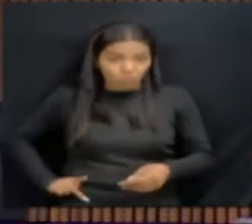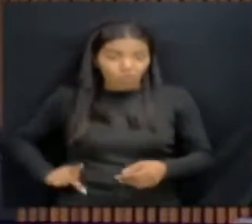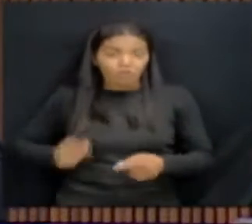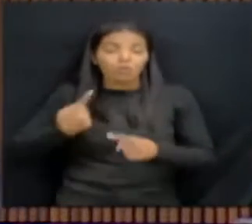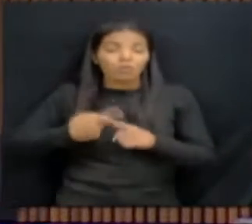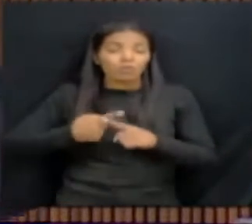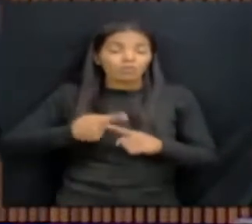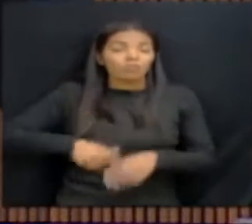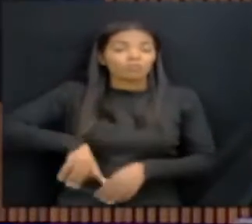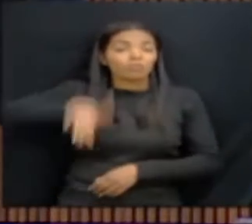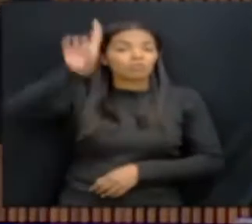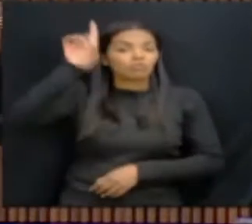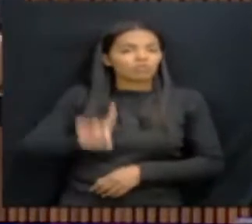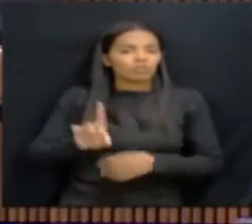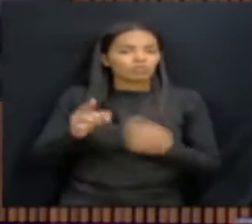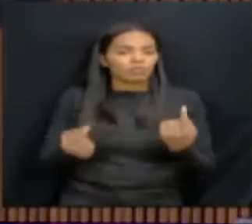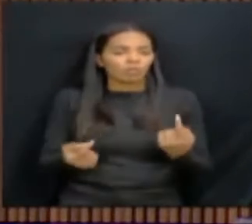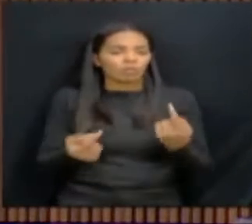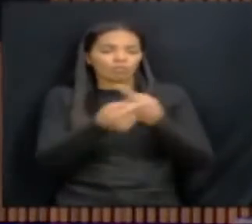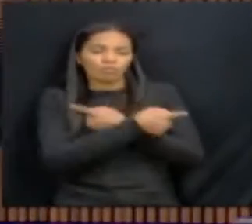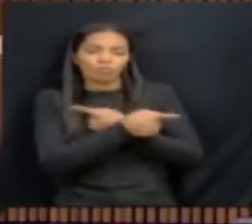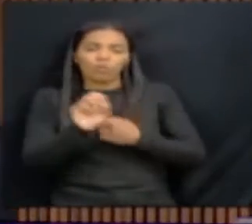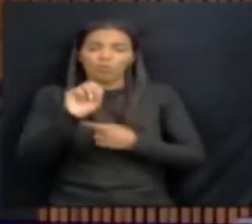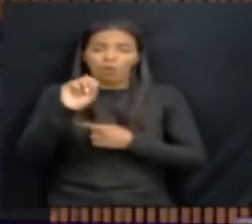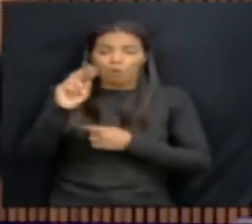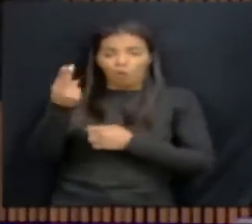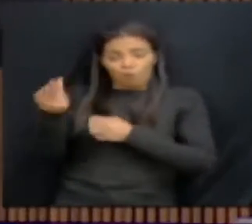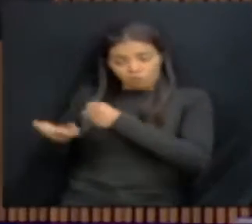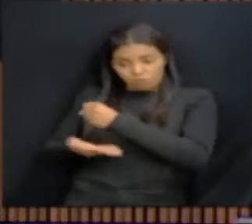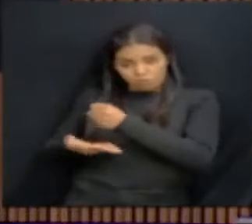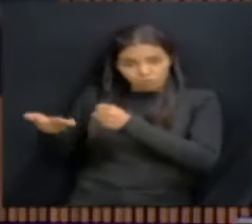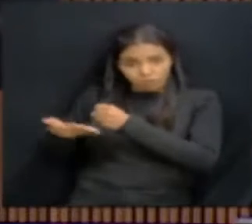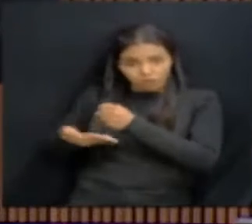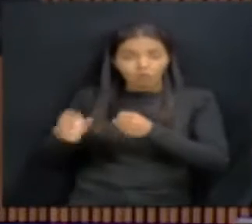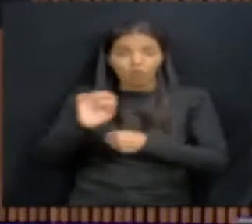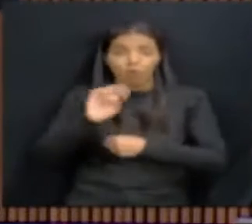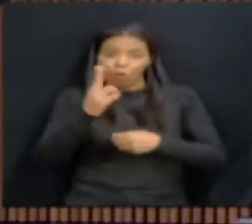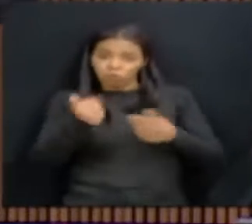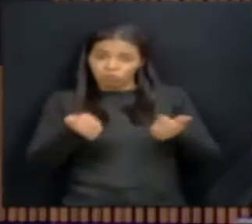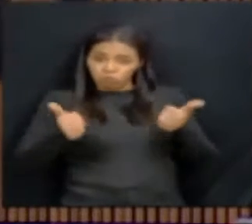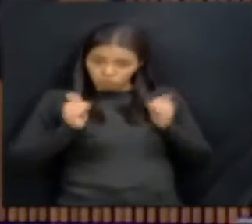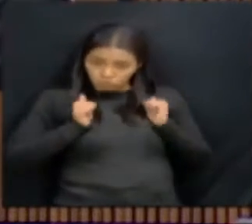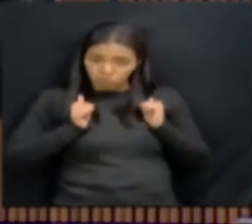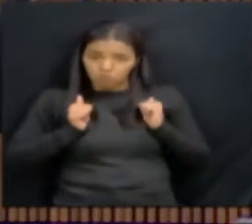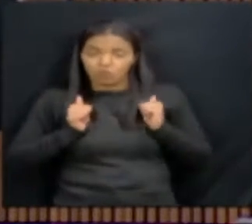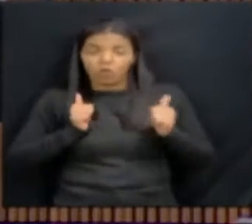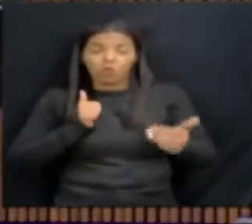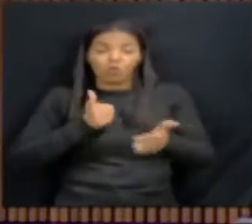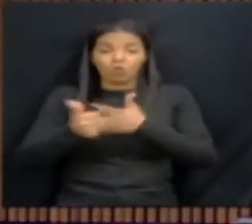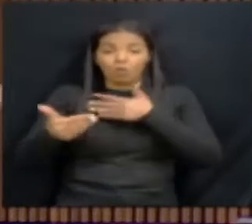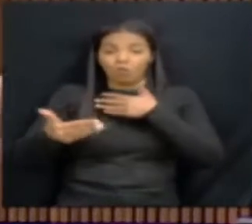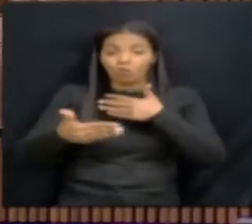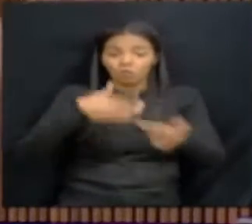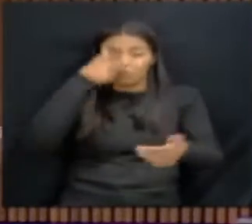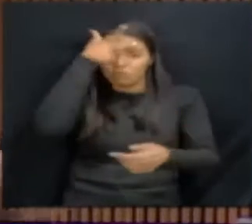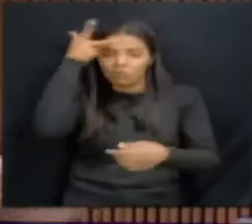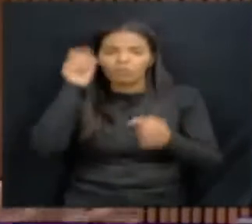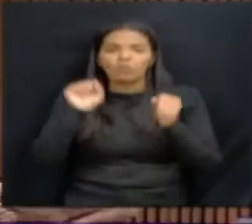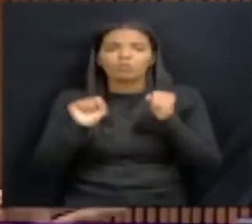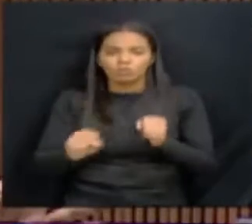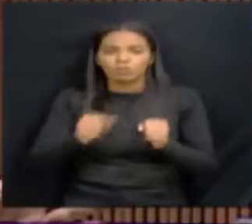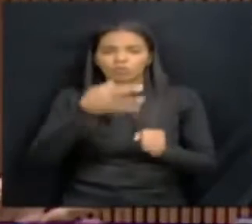quem é da oposição, de quem é da situação, ou de quem é do governo, ou de qualquer cidadão que não é engajado na política, fazer